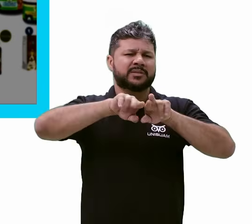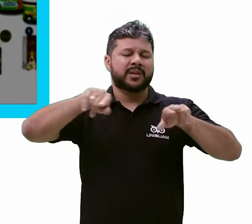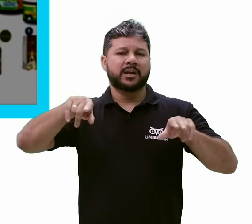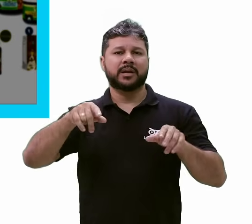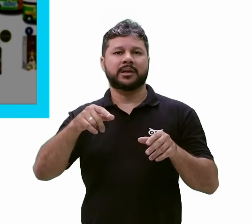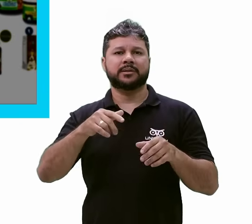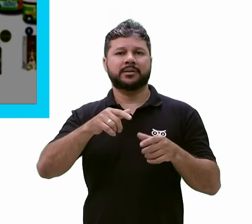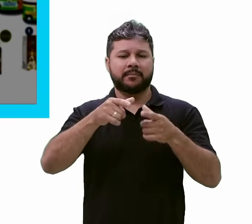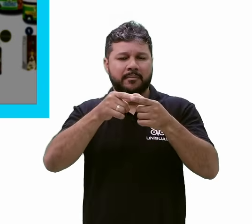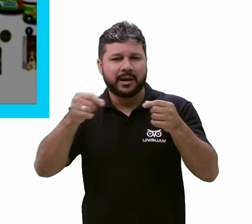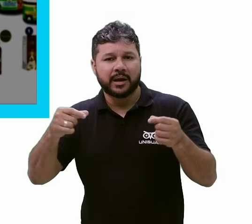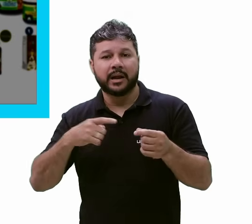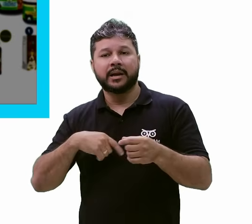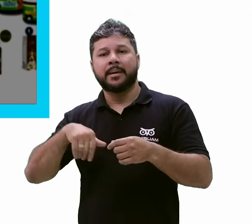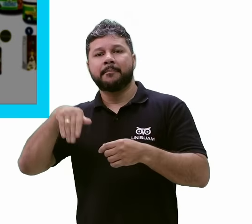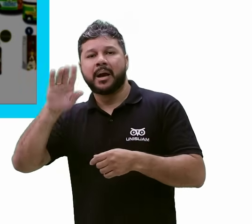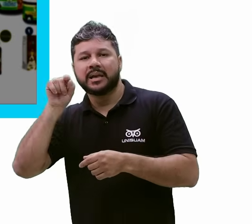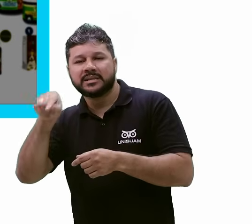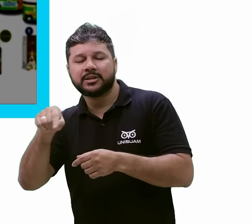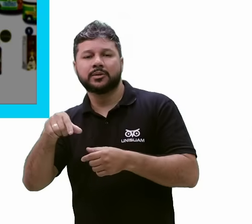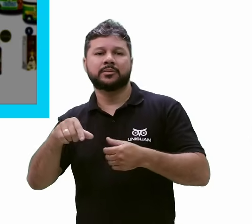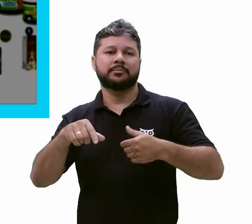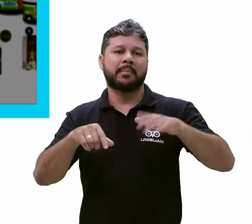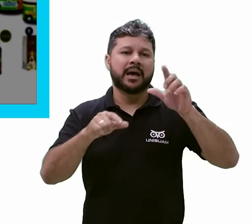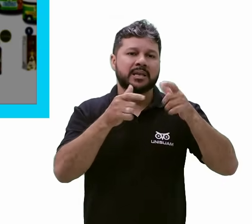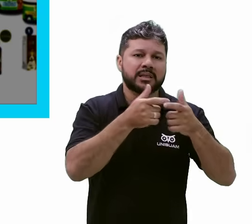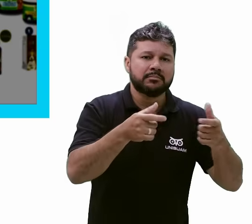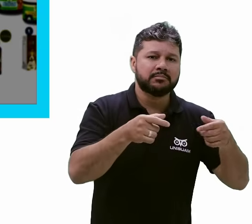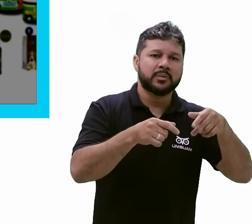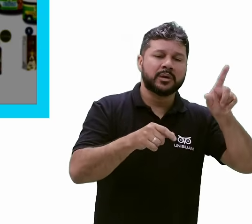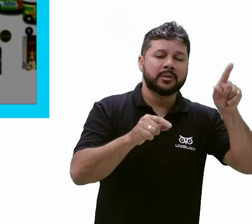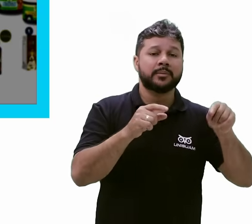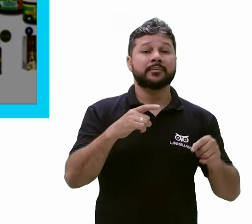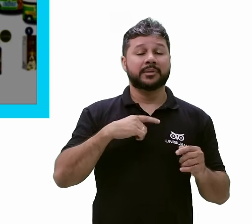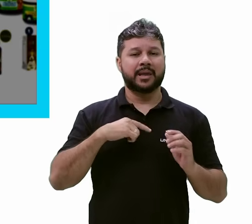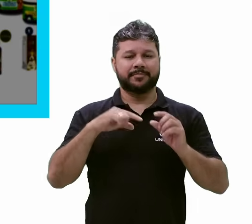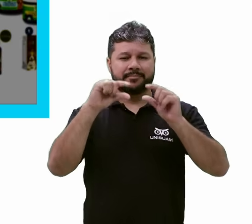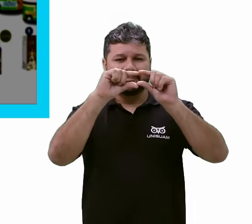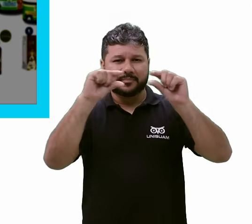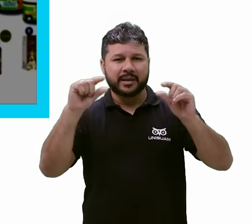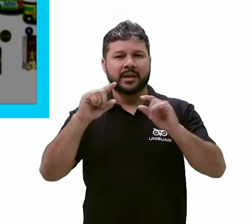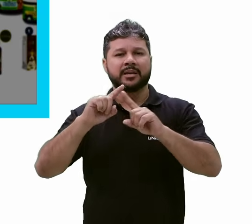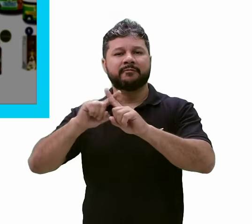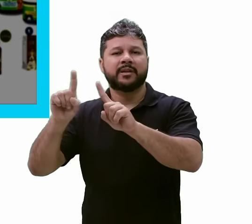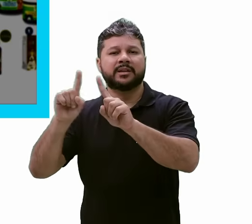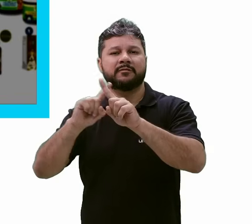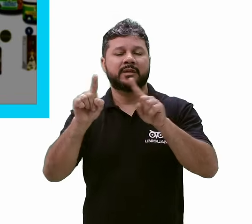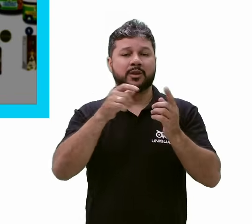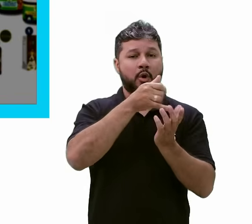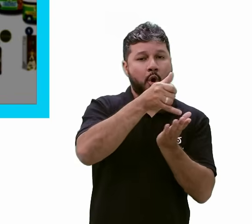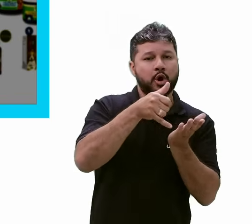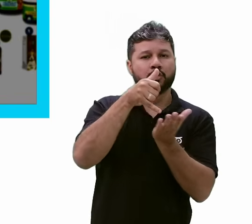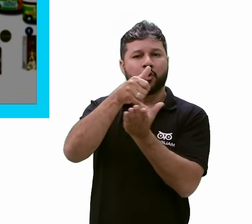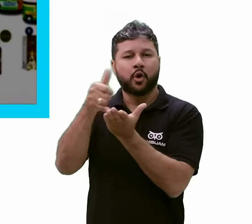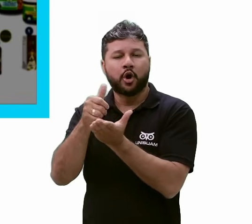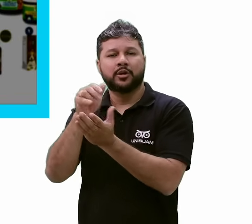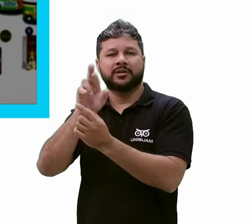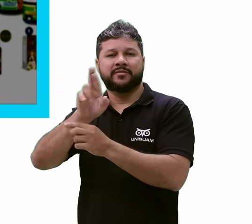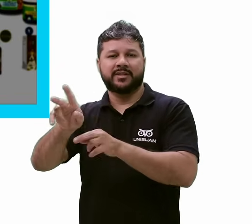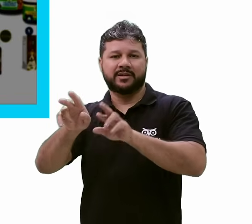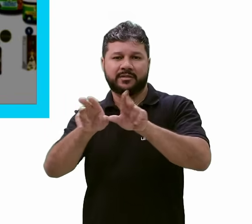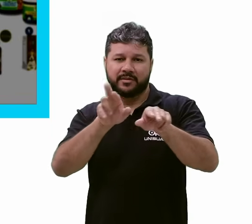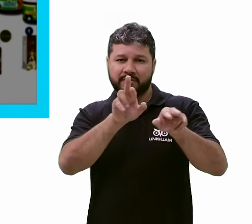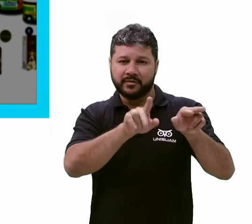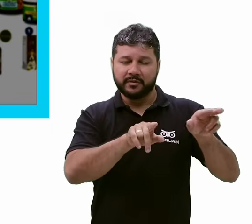têm aqui variedades de plantas que produzem mais isso, mais aquilo, e aí a gente tem essas diferentes óleos aí,